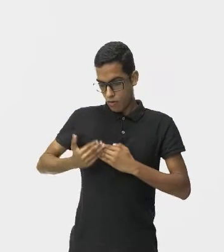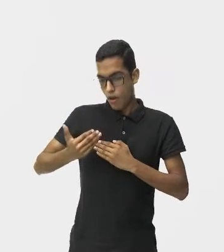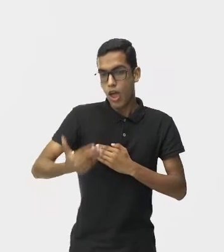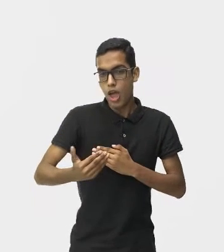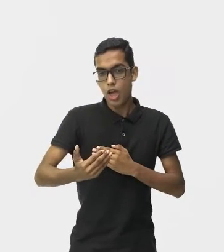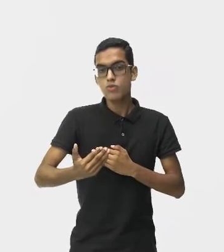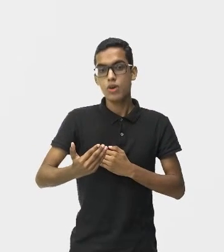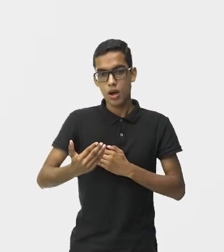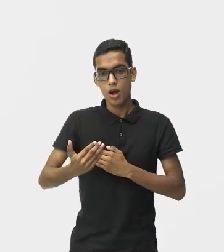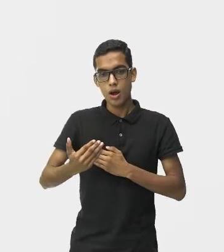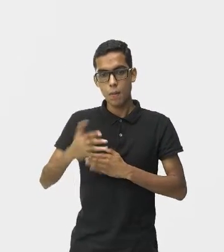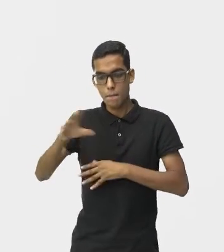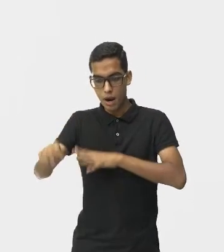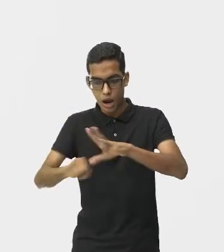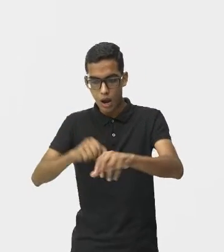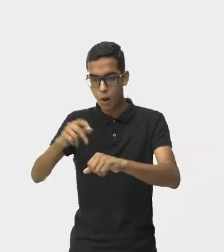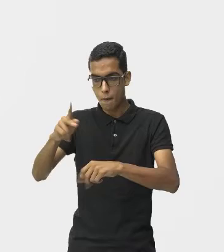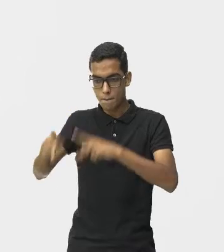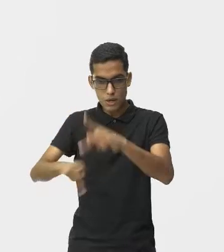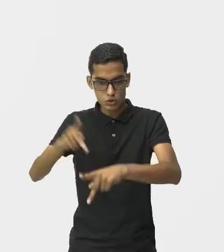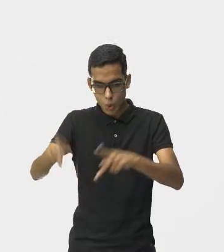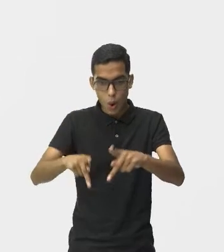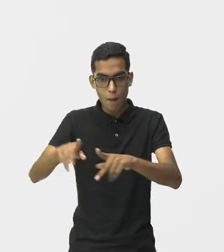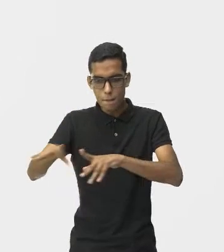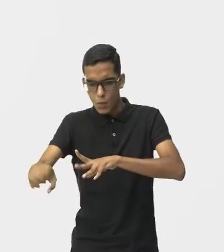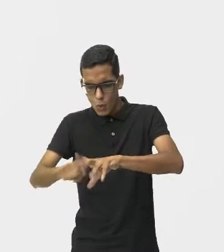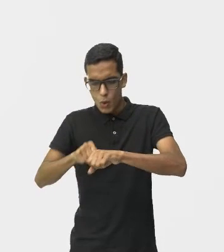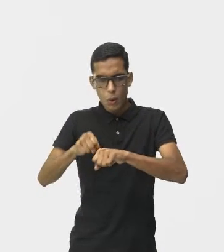dentro das suas conquistas. Ou seja,